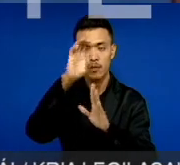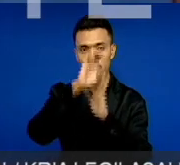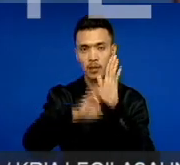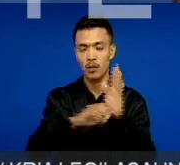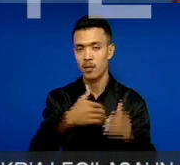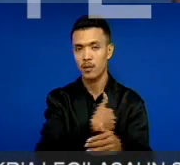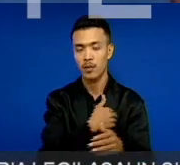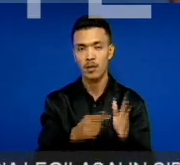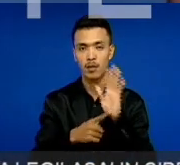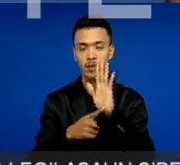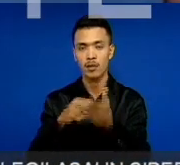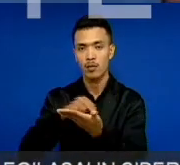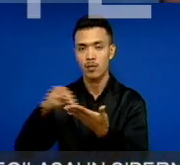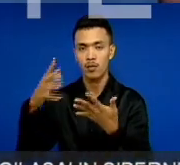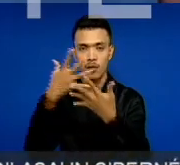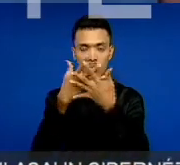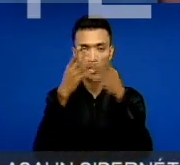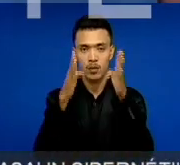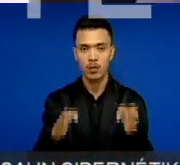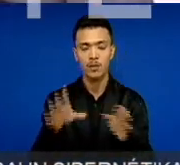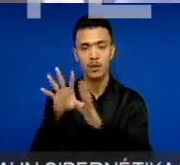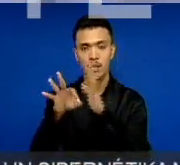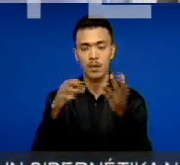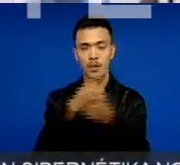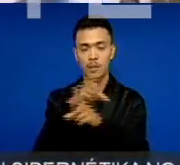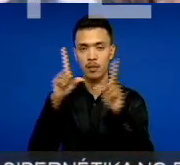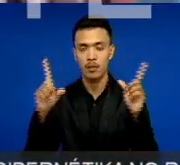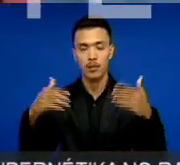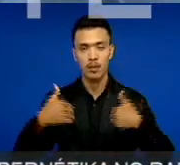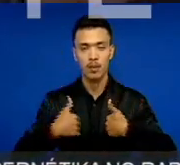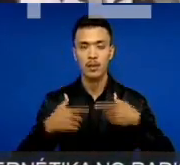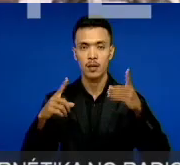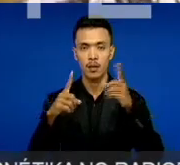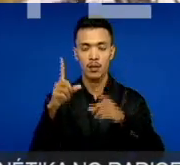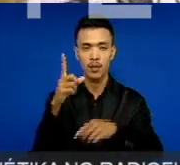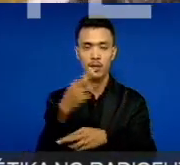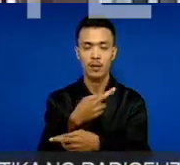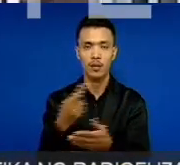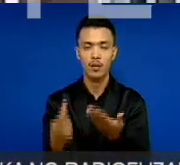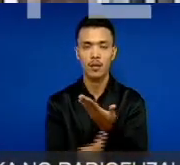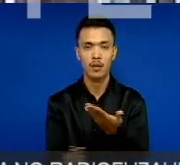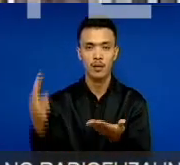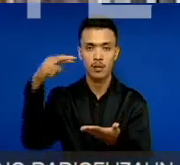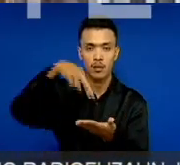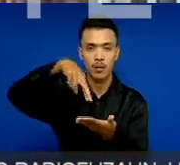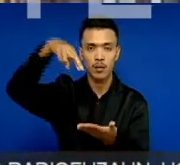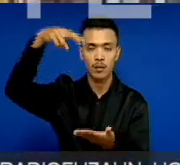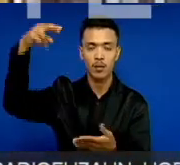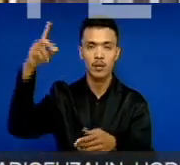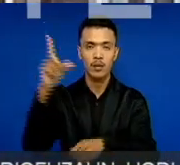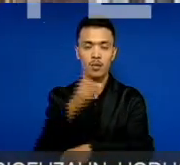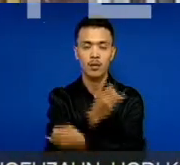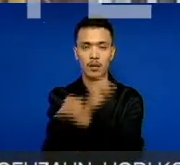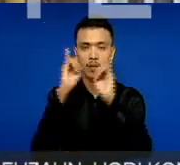pronuncia número prisioneiro nebe sei retang indulto, iha comemoração restauração independência iha lorong ruanulu fulang